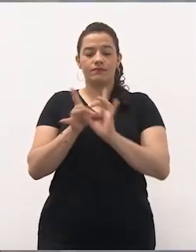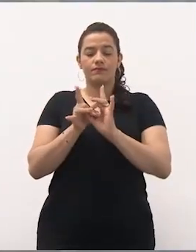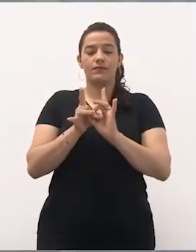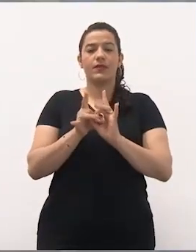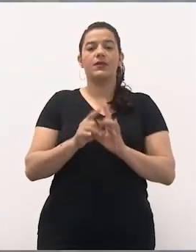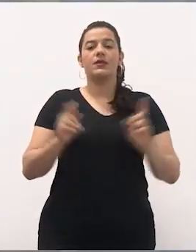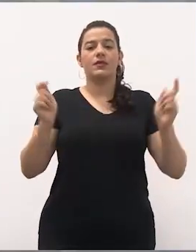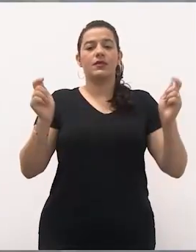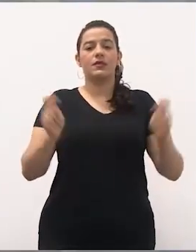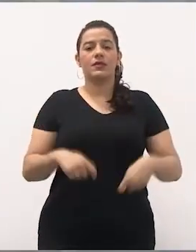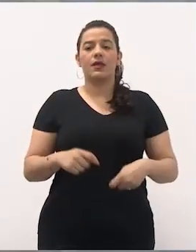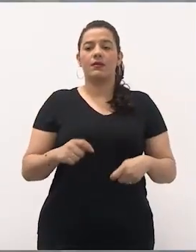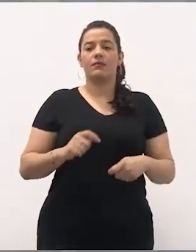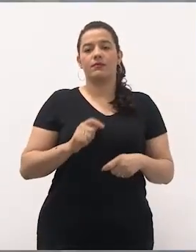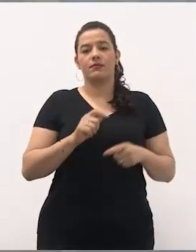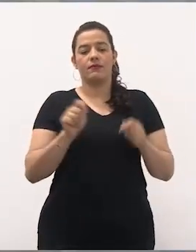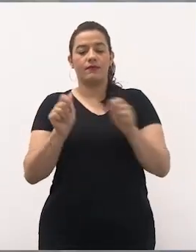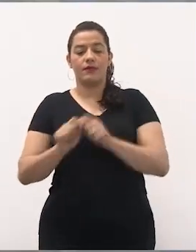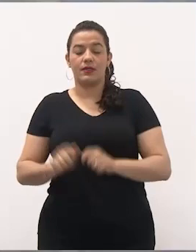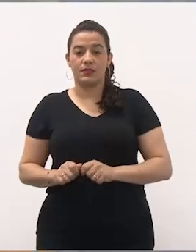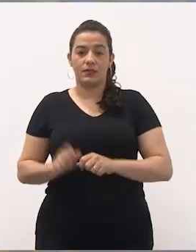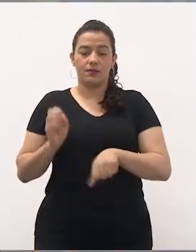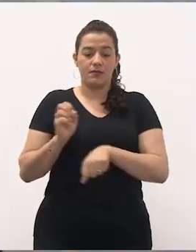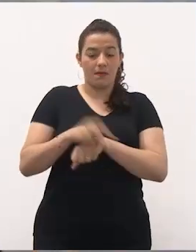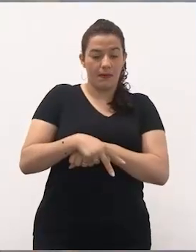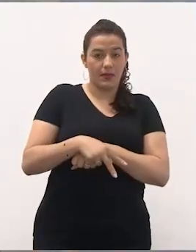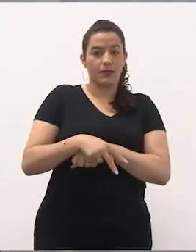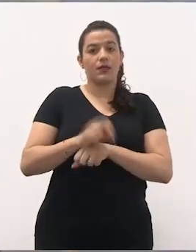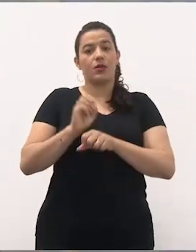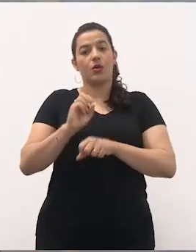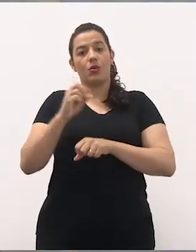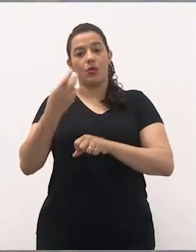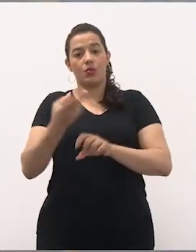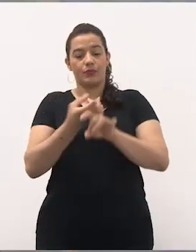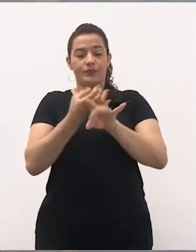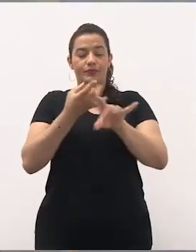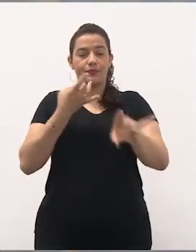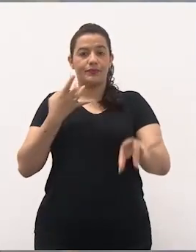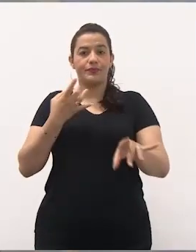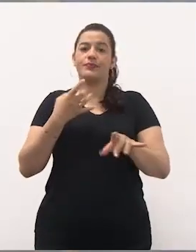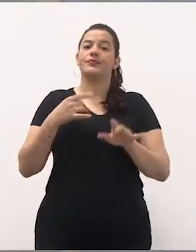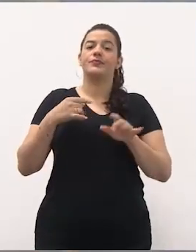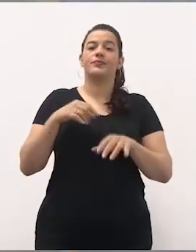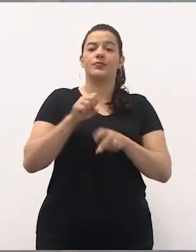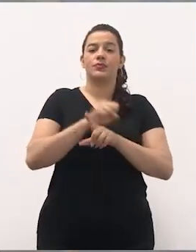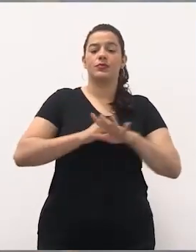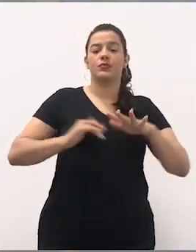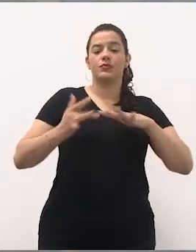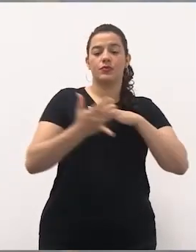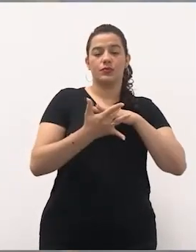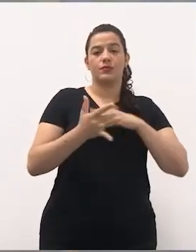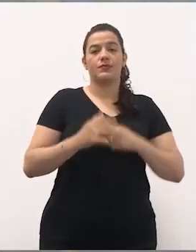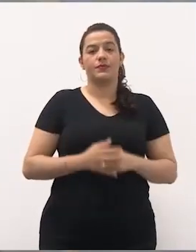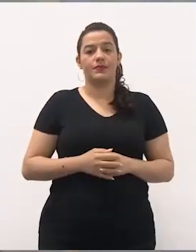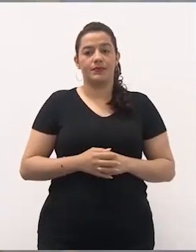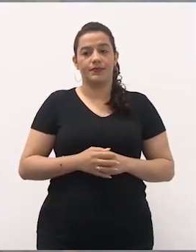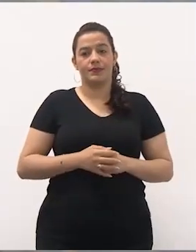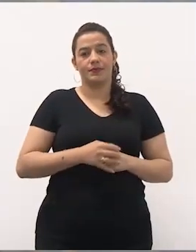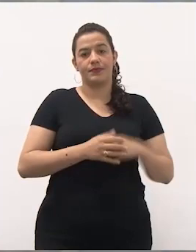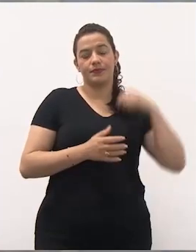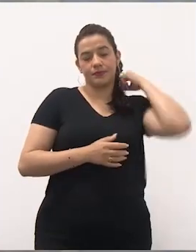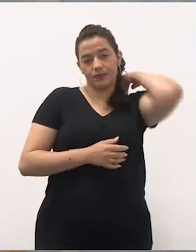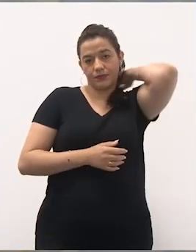seja possível fazer ou presencialmente ou pelas redes sociais, tá? Então, vão